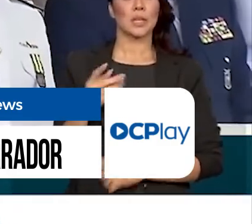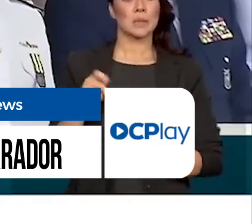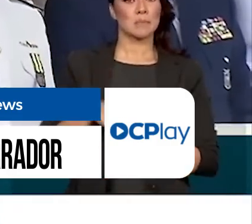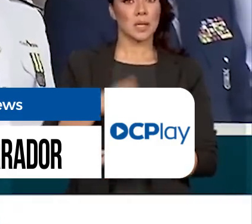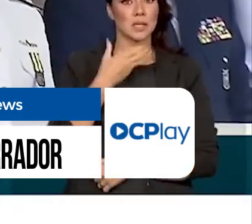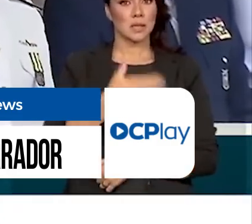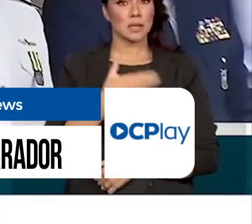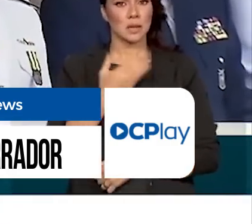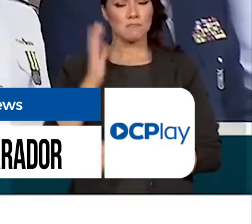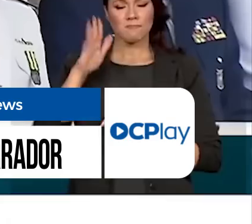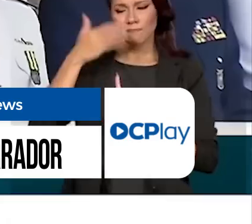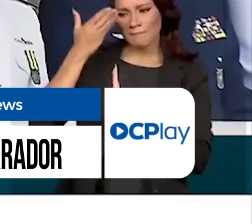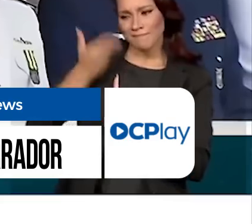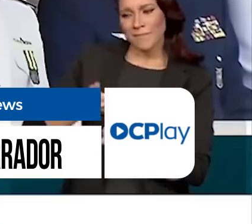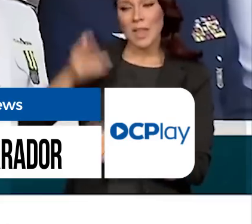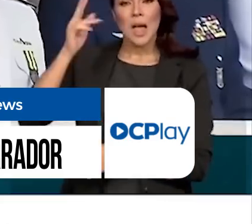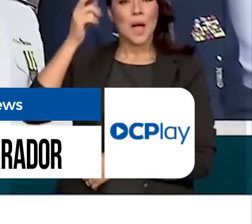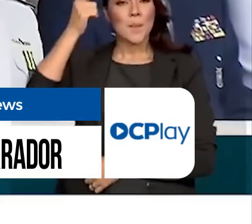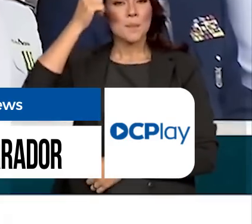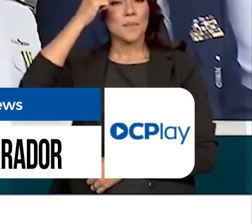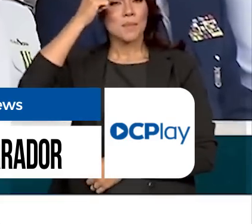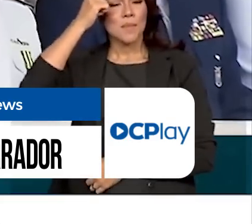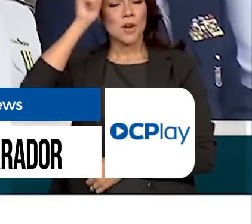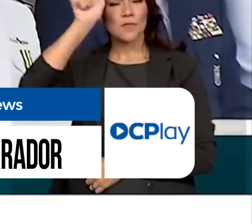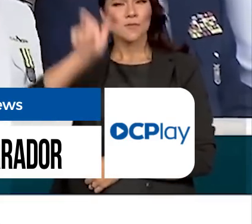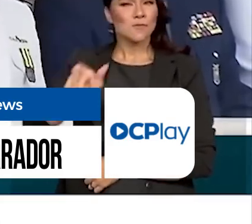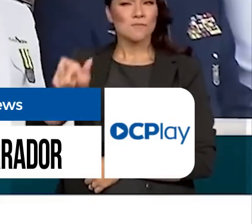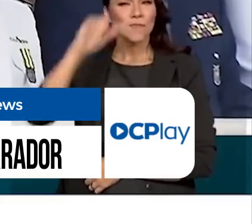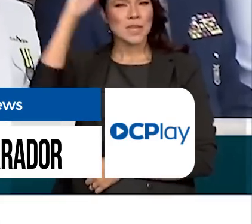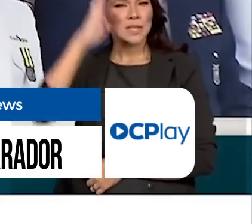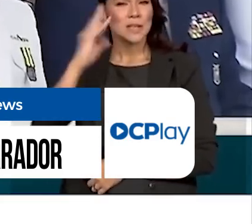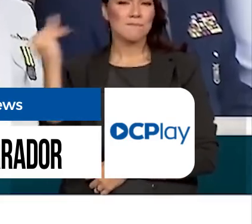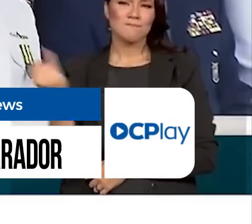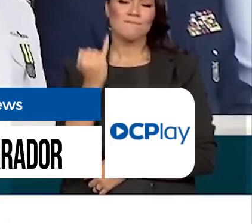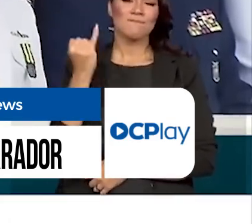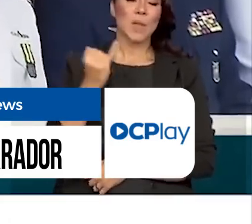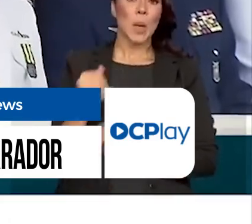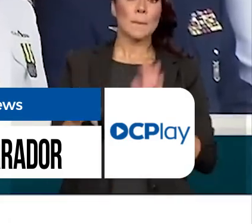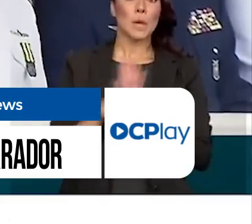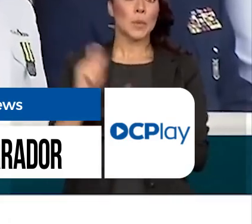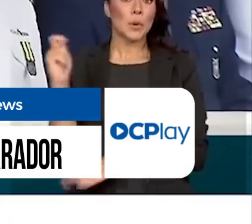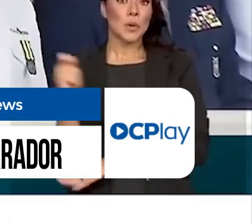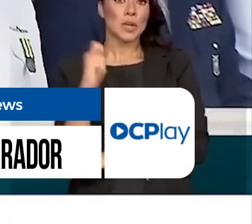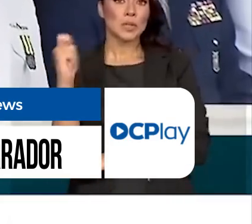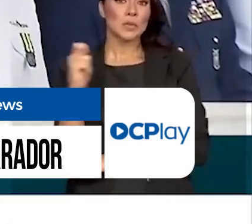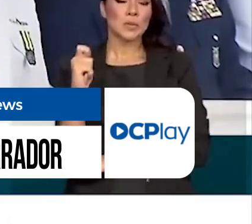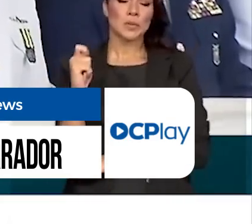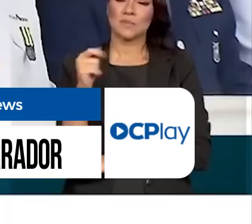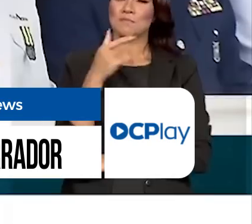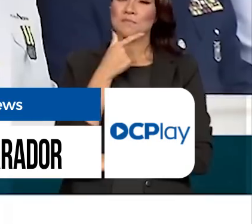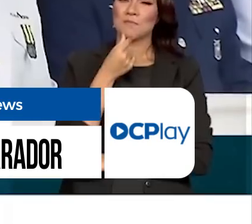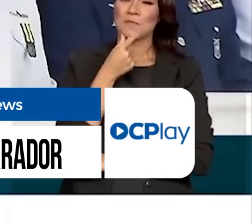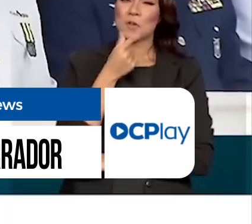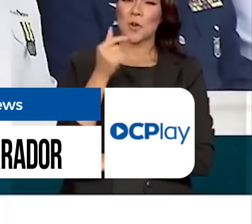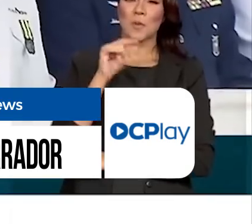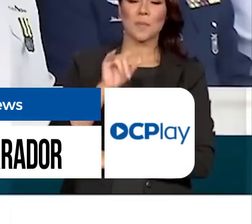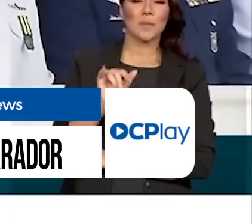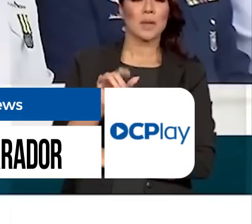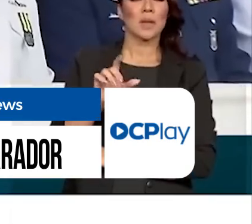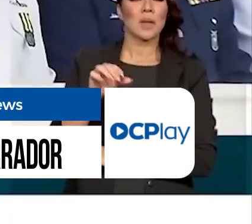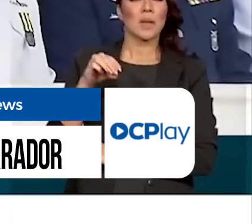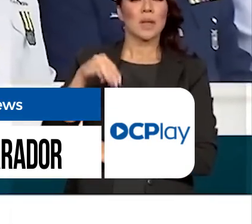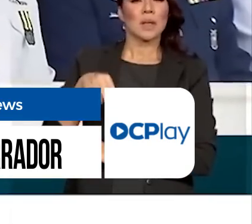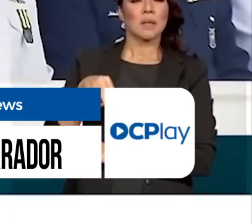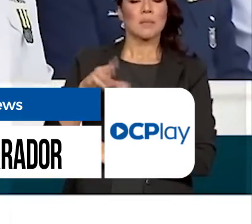dezembro, reverenciamos a memória de um grande brasileiro, natural do Rio Grande do Sul, o almirante Joaquim Marques